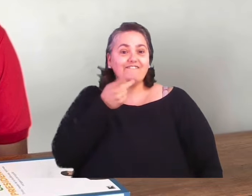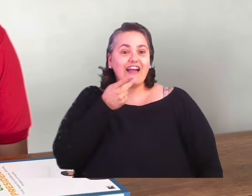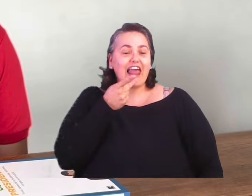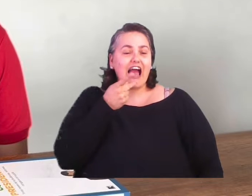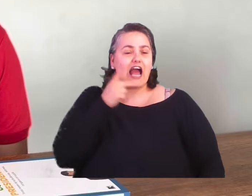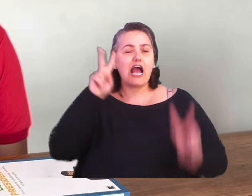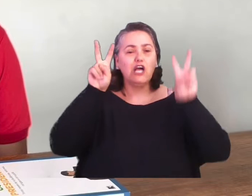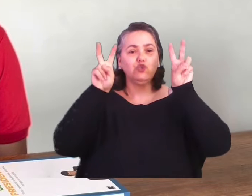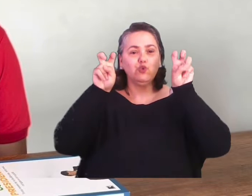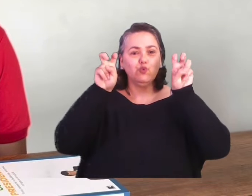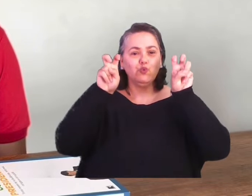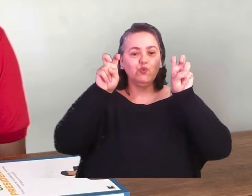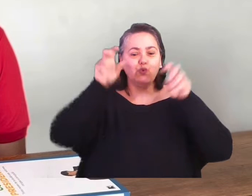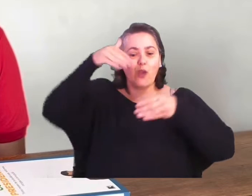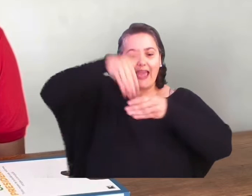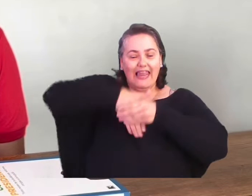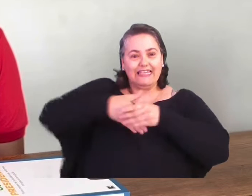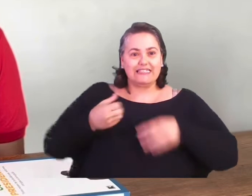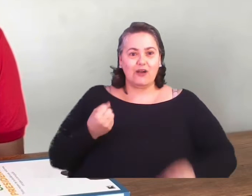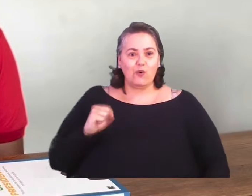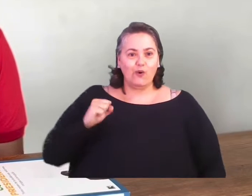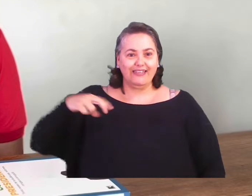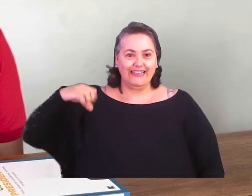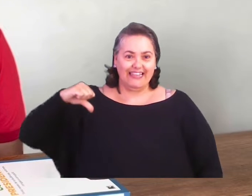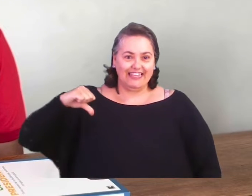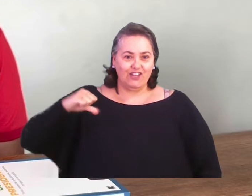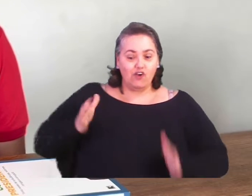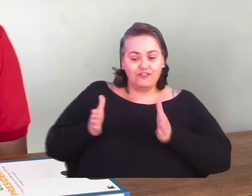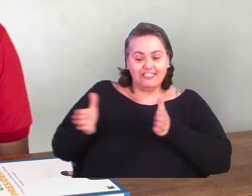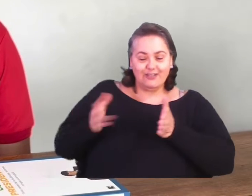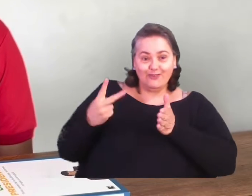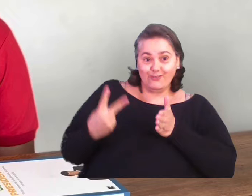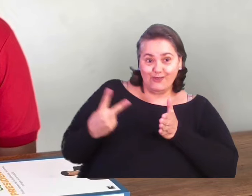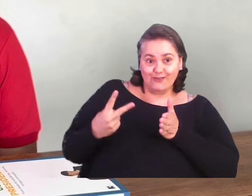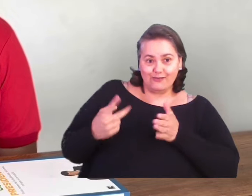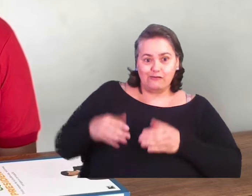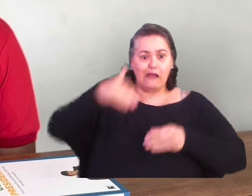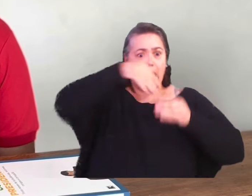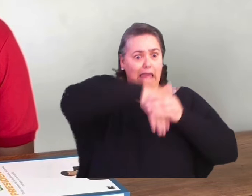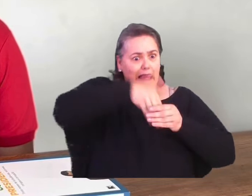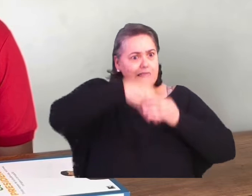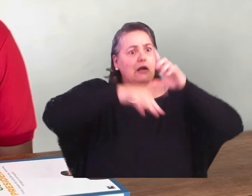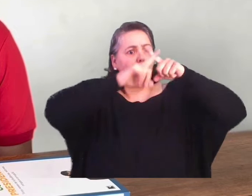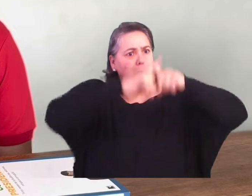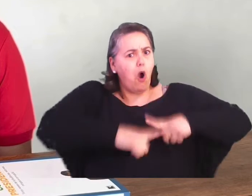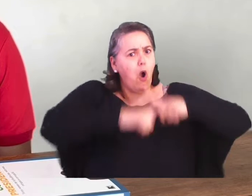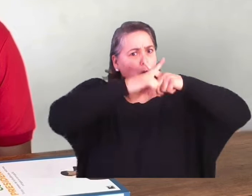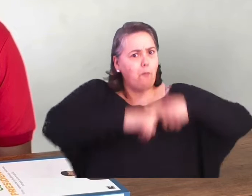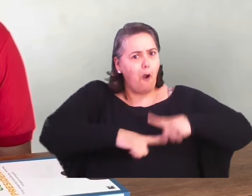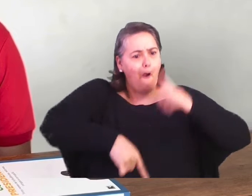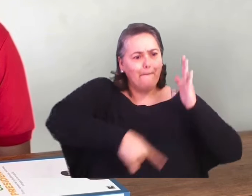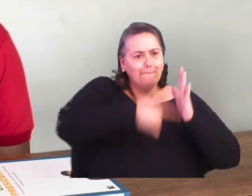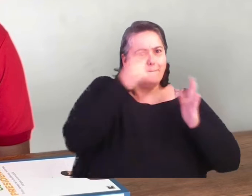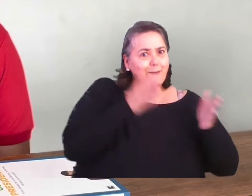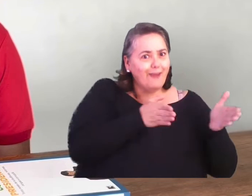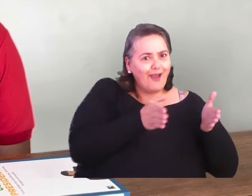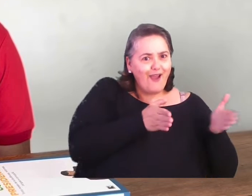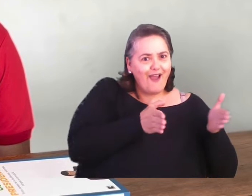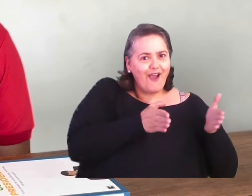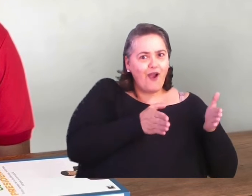fala da eleição de 89, segundo turno. Foi uma eleição disputadíssima no primeiro